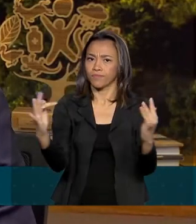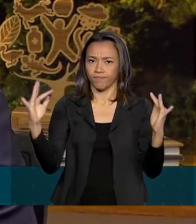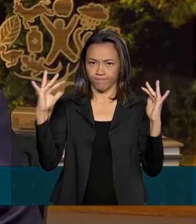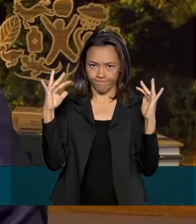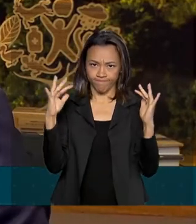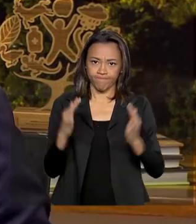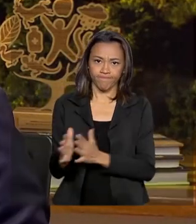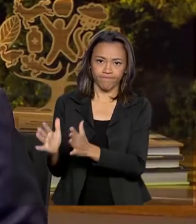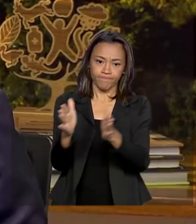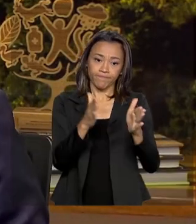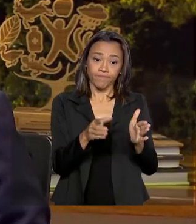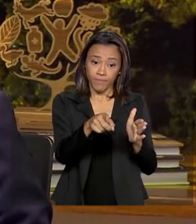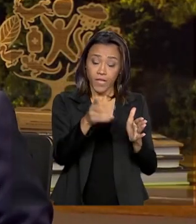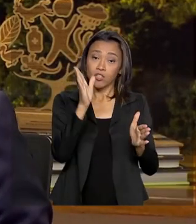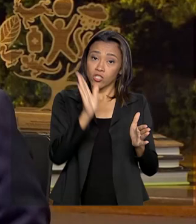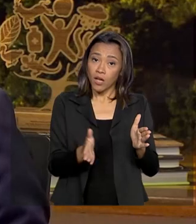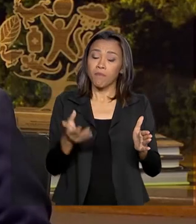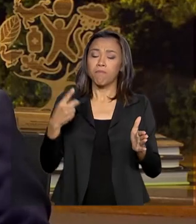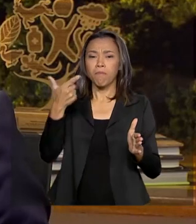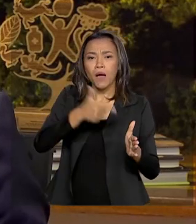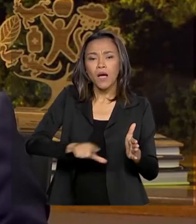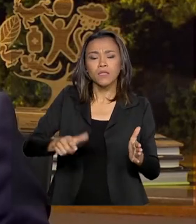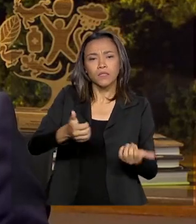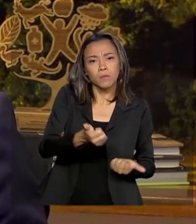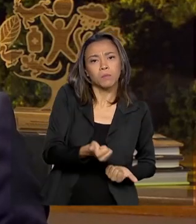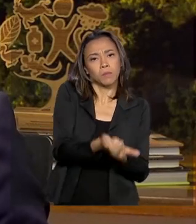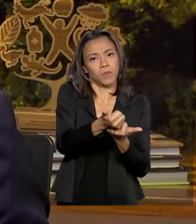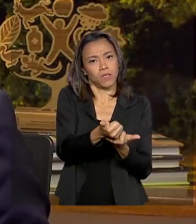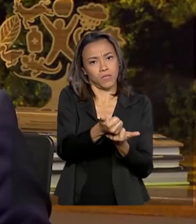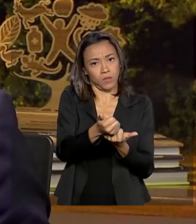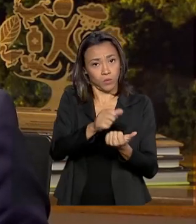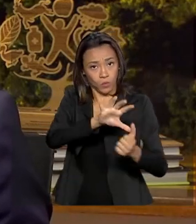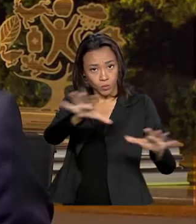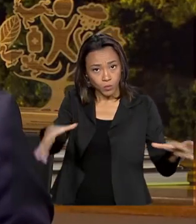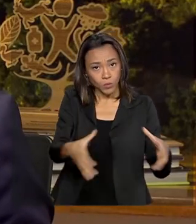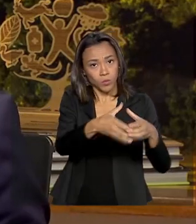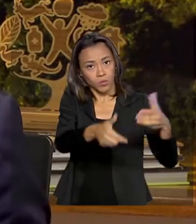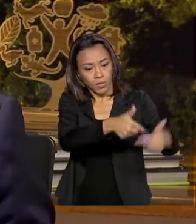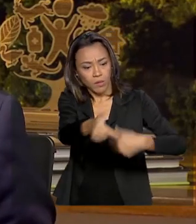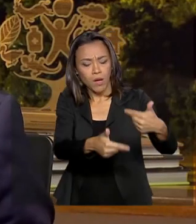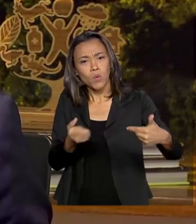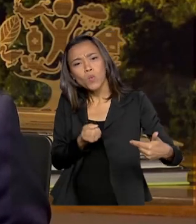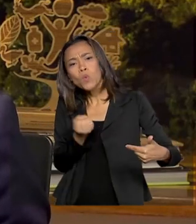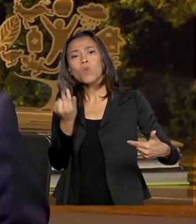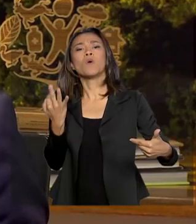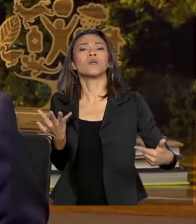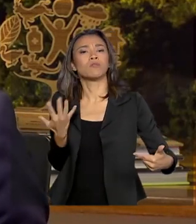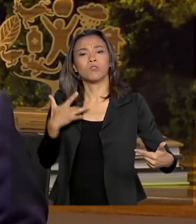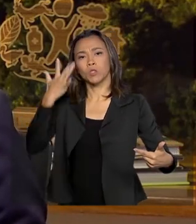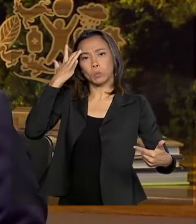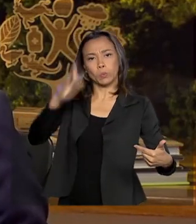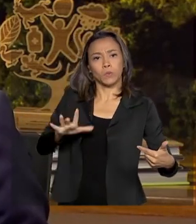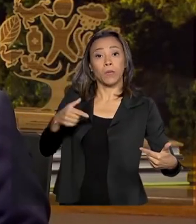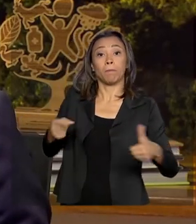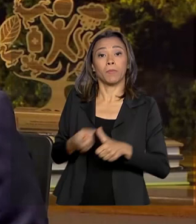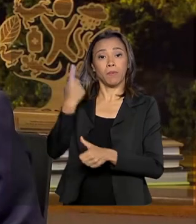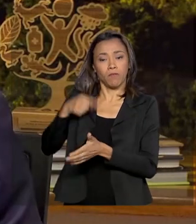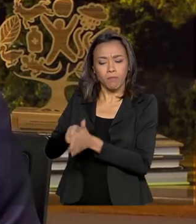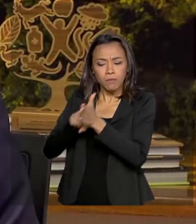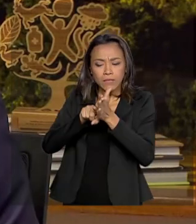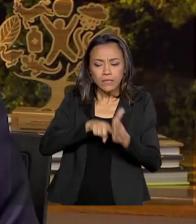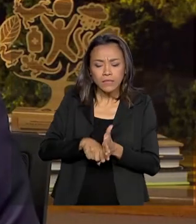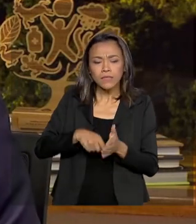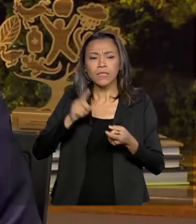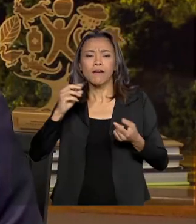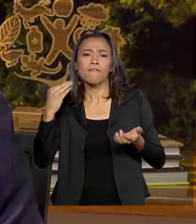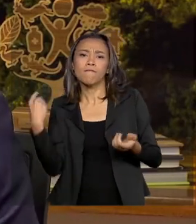já está lá somando forças e aumentando substancialmente o efetivo quantos virão é o estudo que vai determinar qual é que a necessidade qual